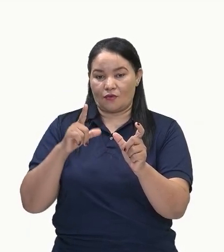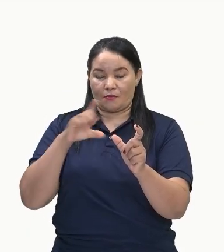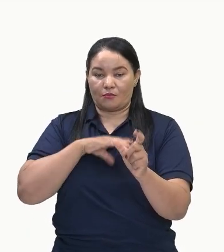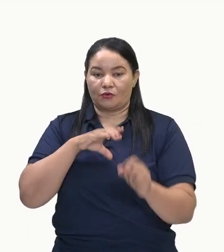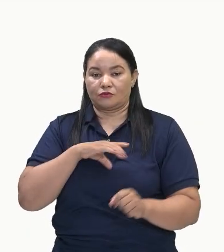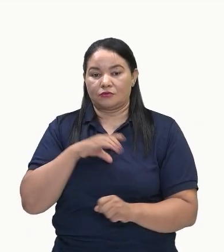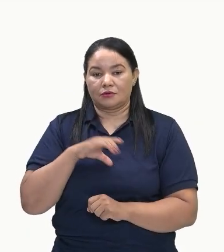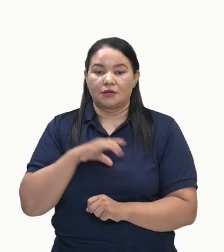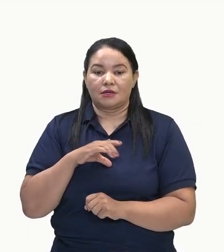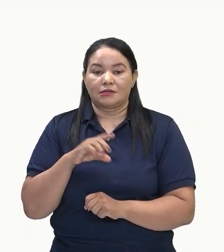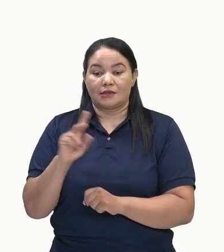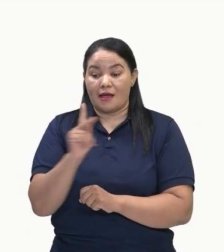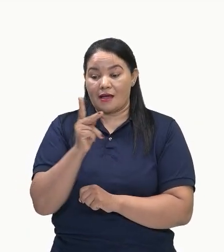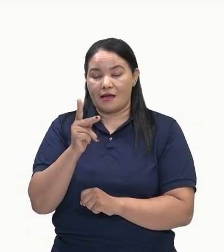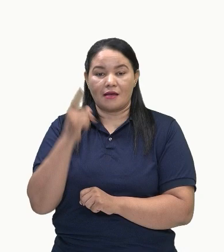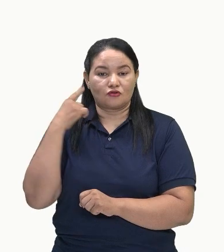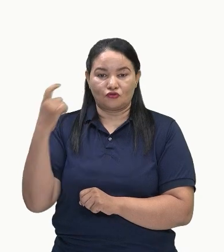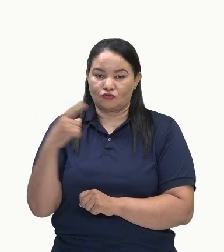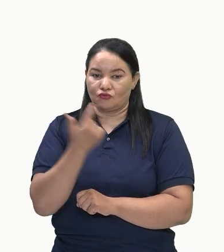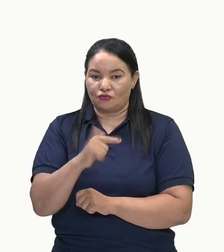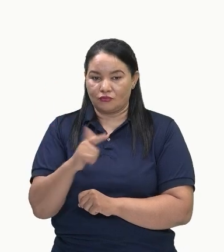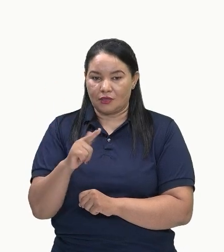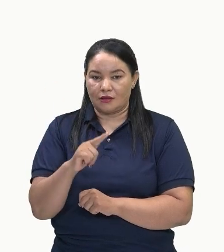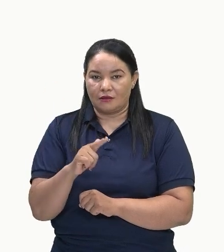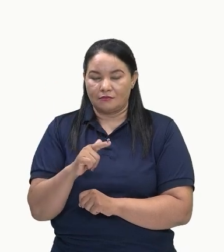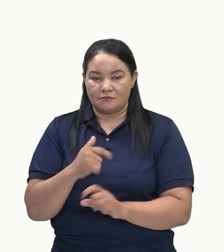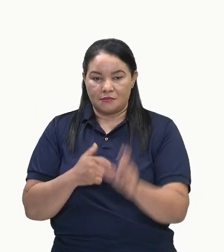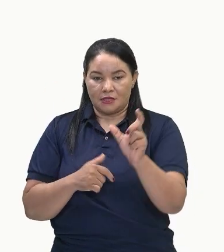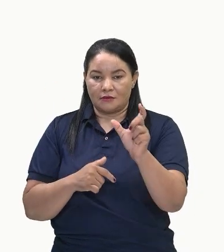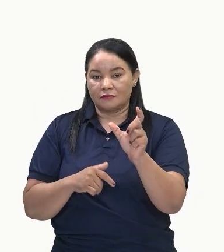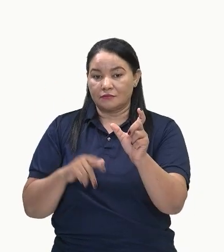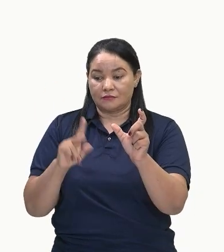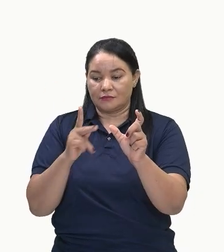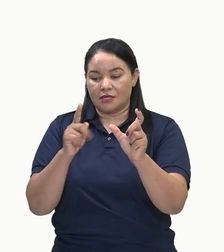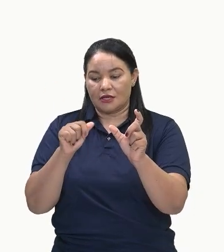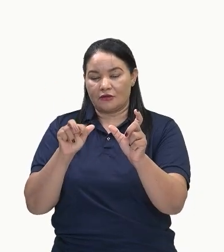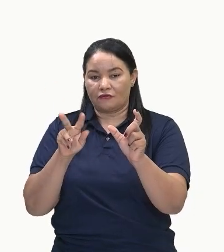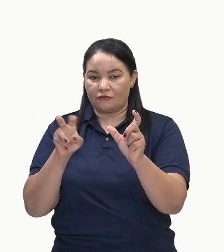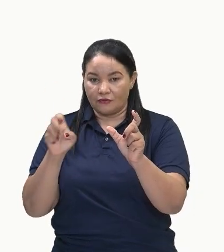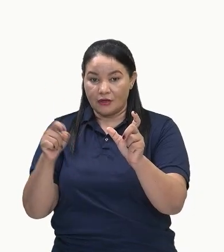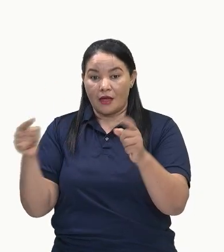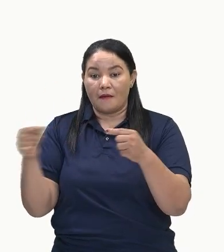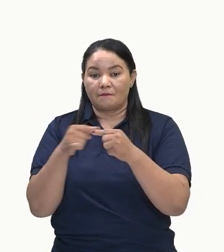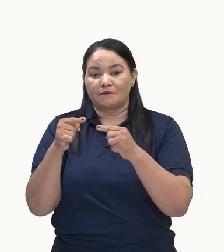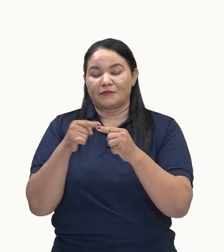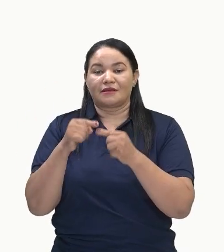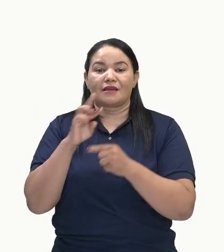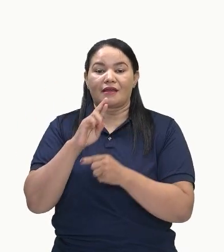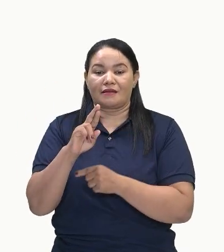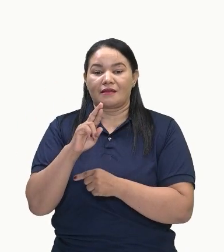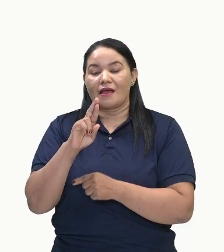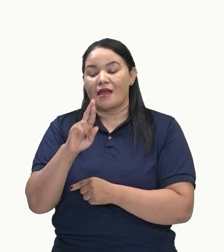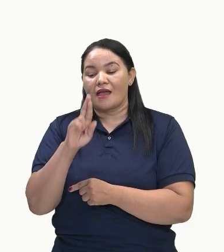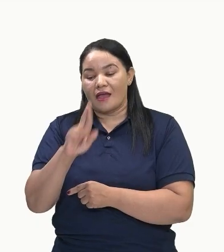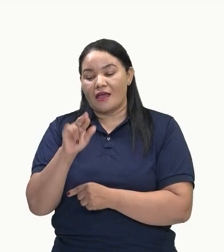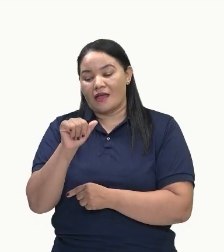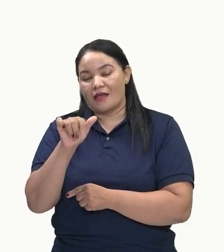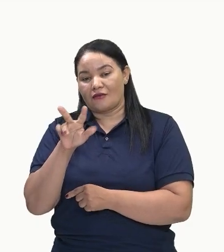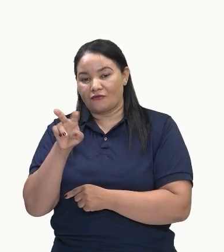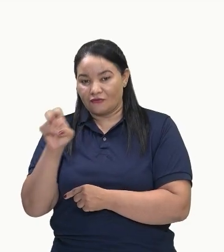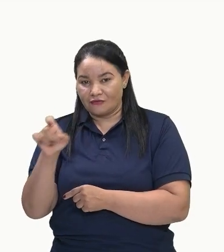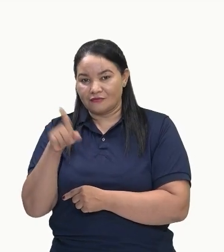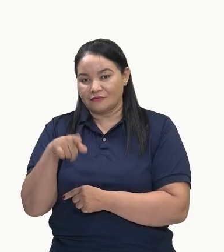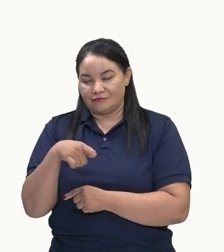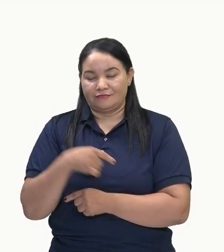he, tá certo? É he, som de R, certo? É diferente da língua portuguesa que o H não tem som,